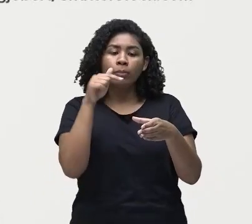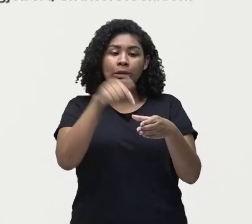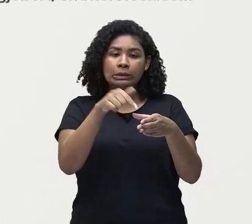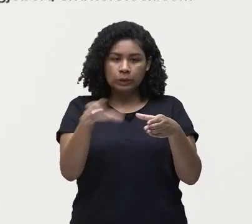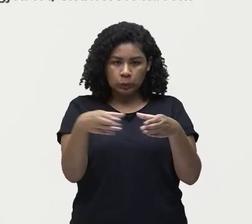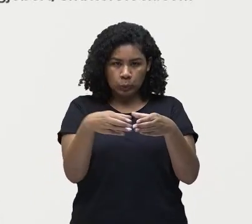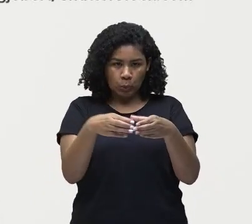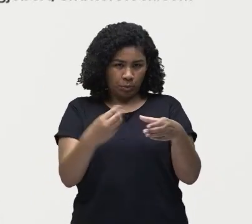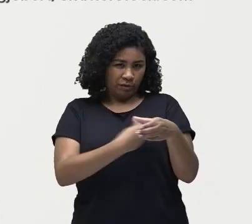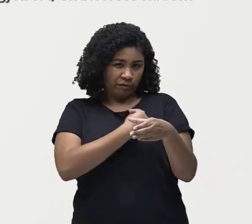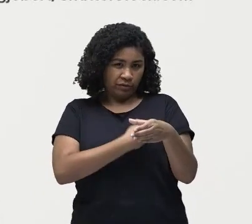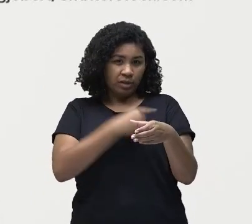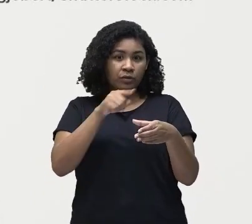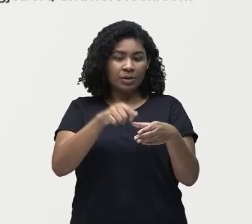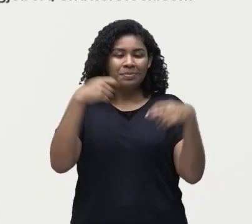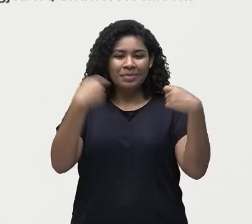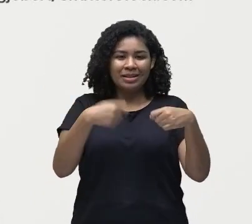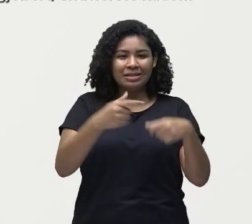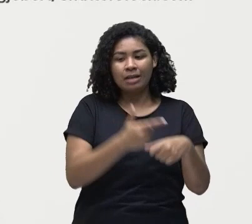que se alimentam